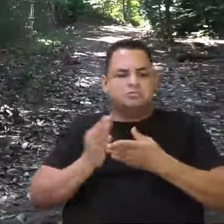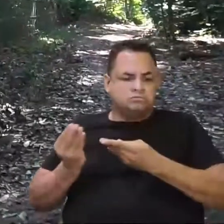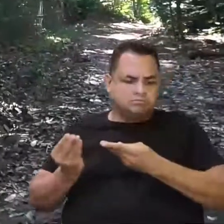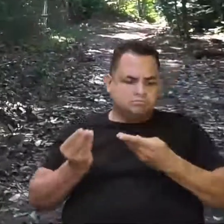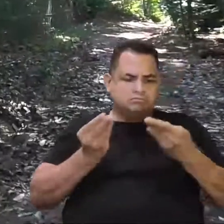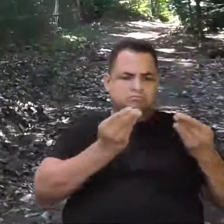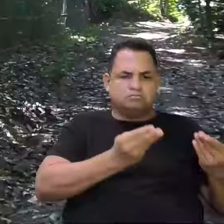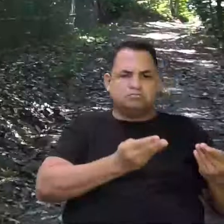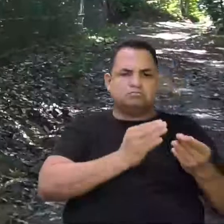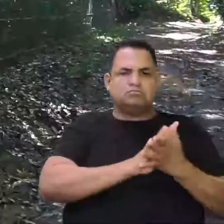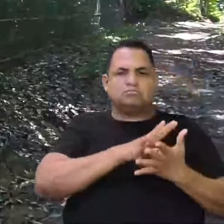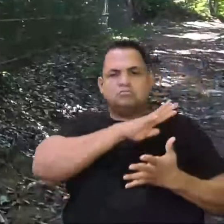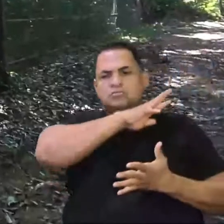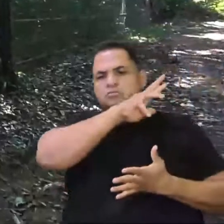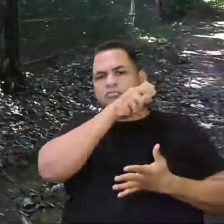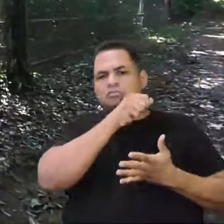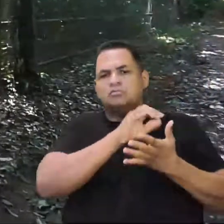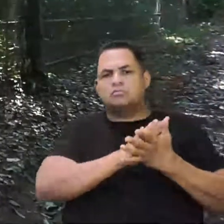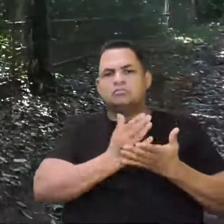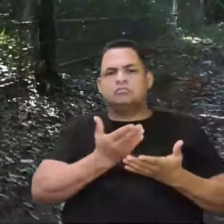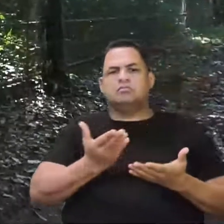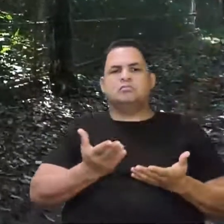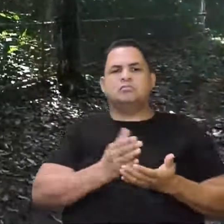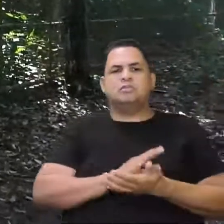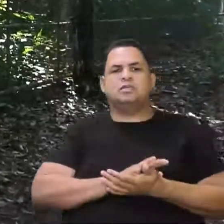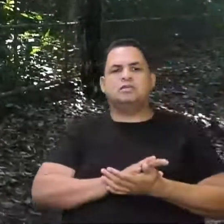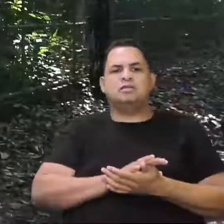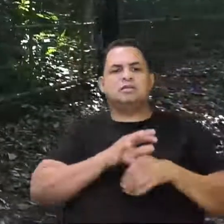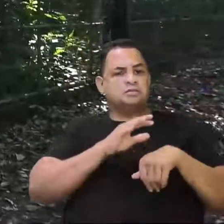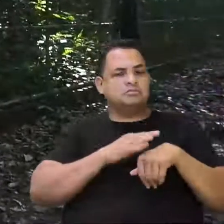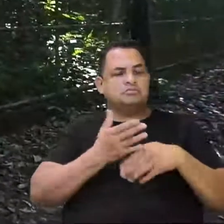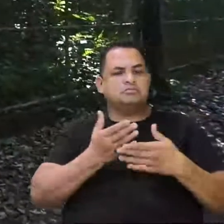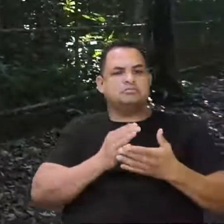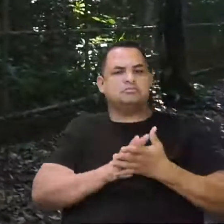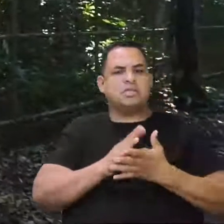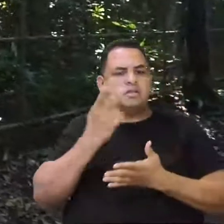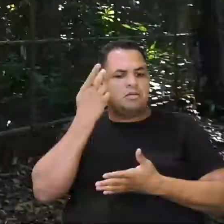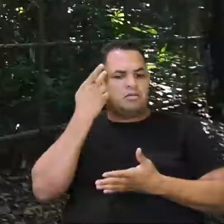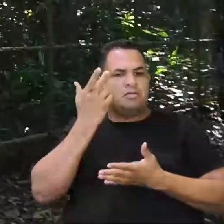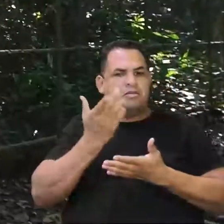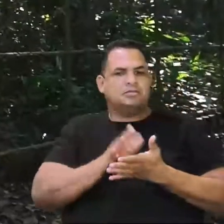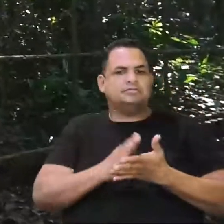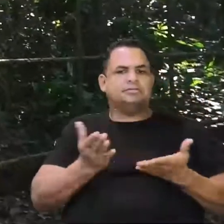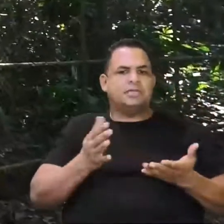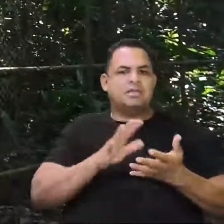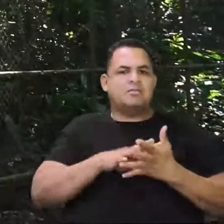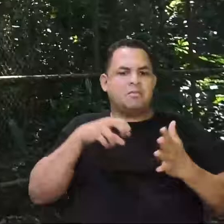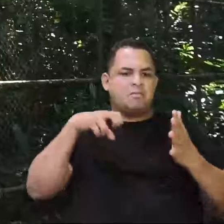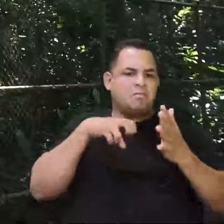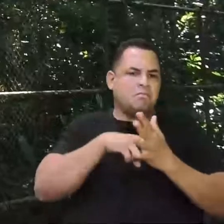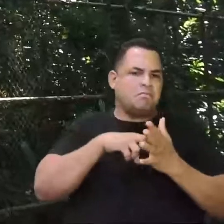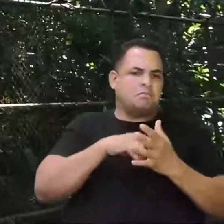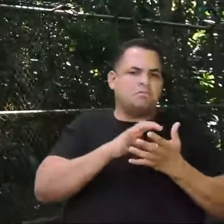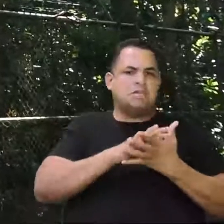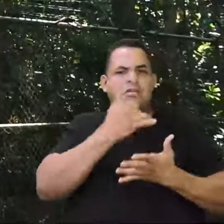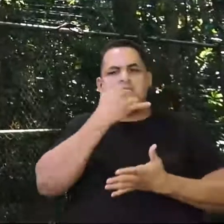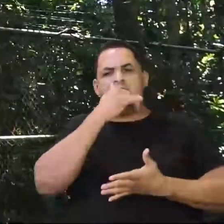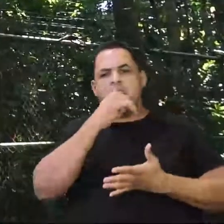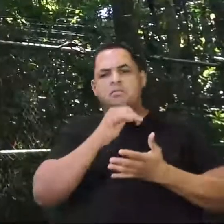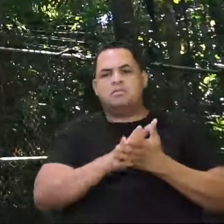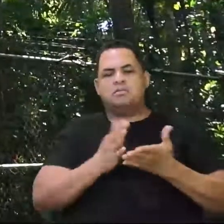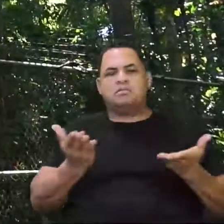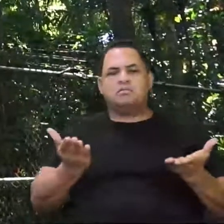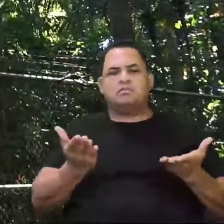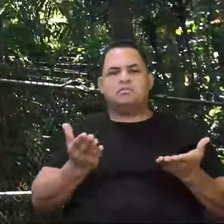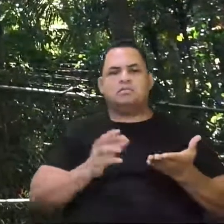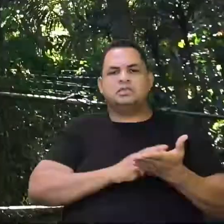esse animal para ser recuperado nos CETAS. É muito comum os animais silvestres serem atropelados, eletrocutados, enfim, né,